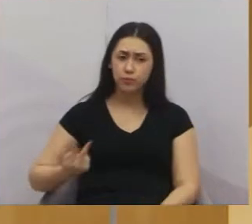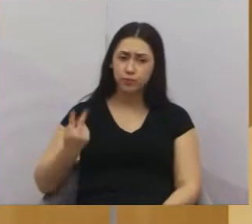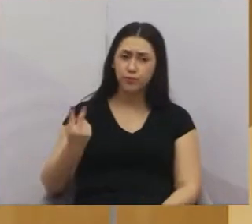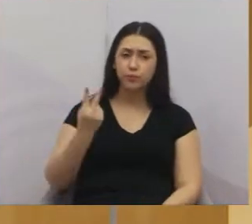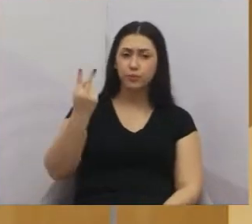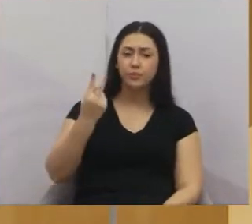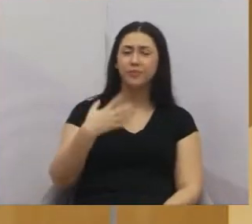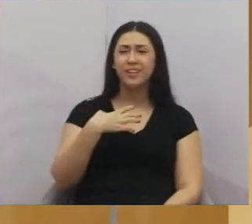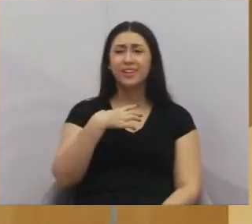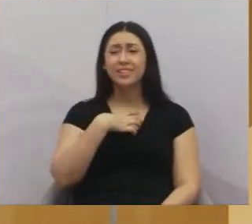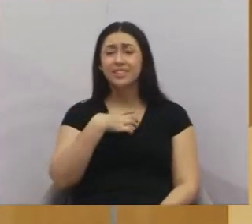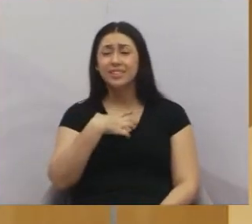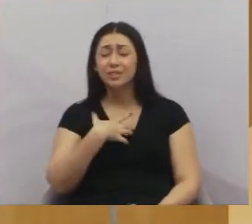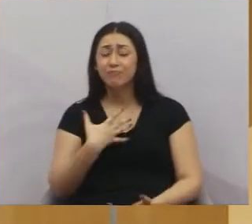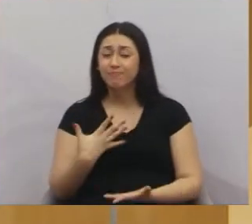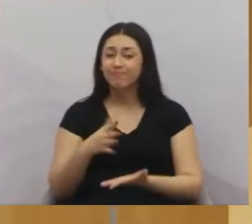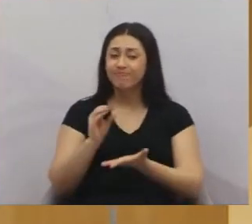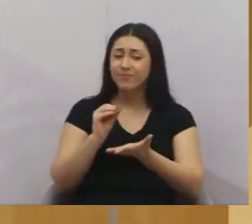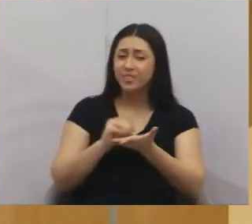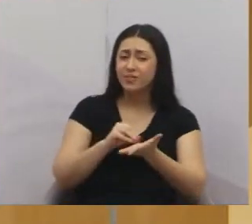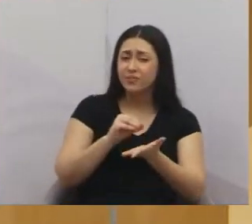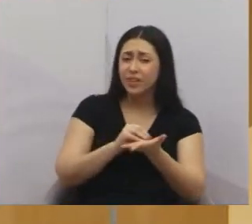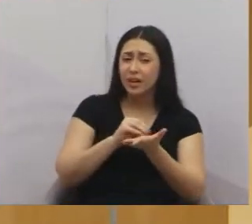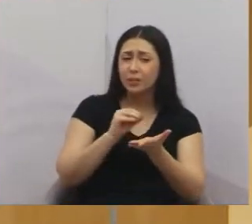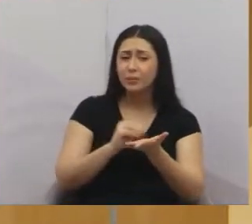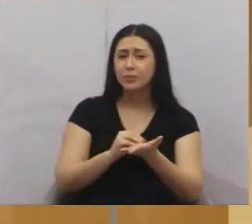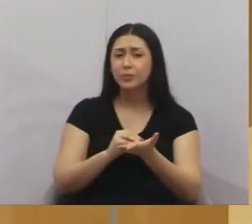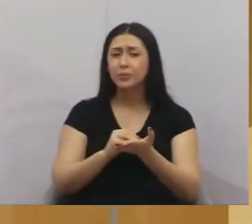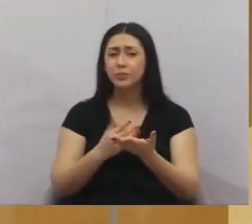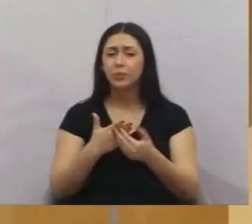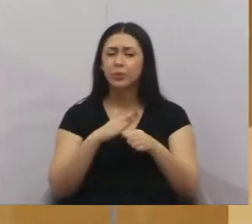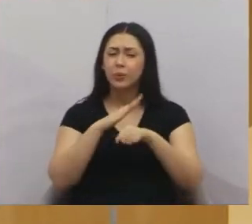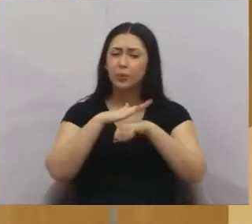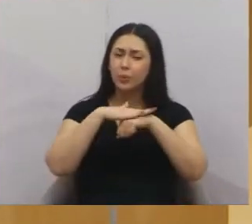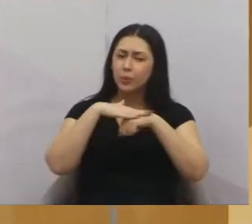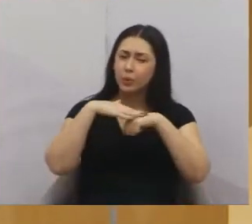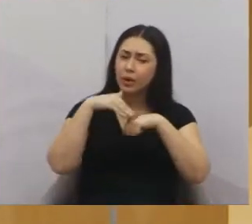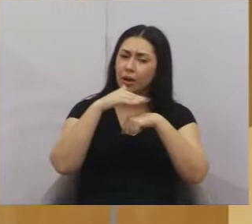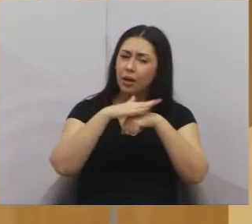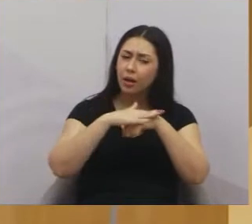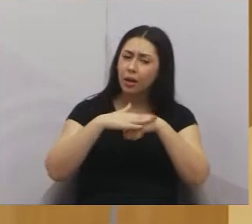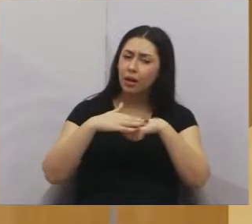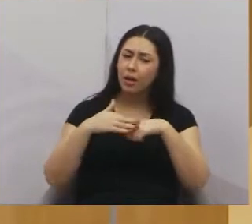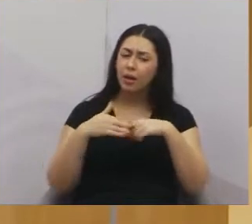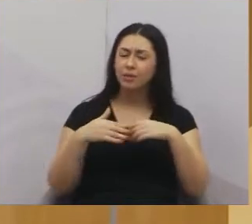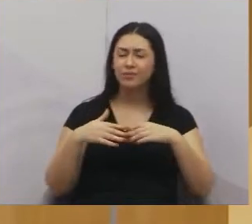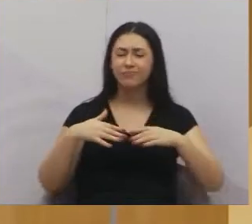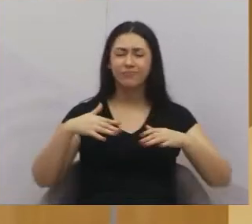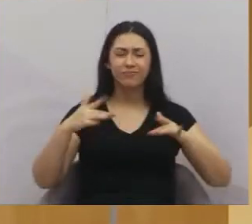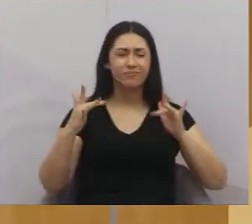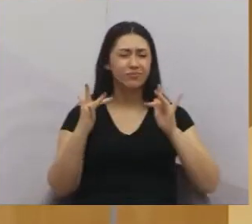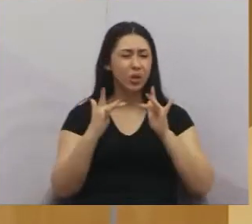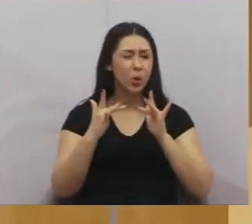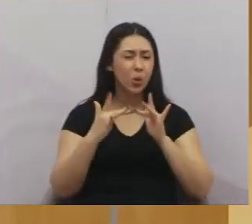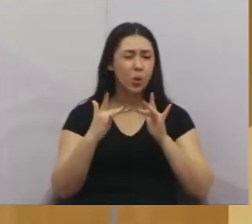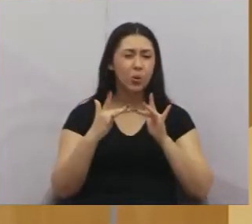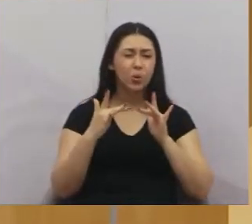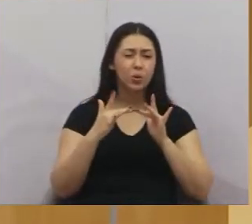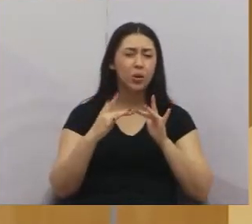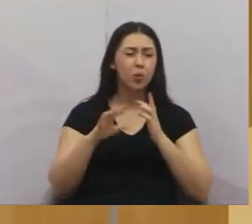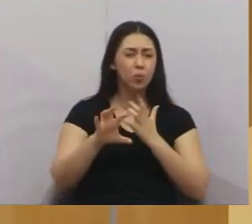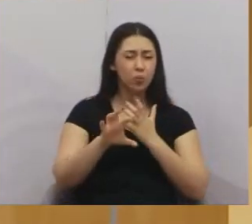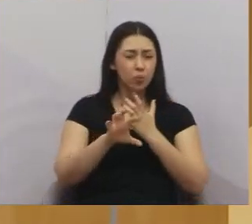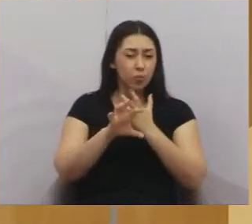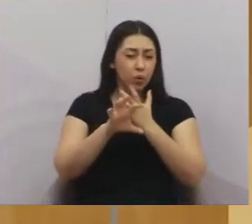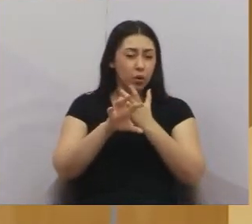senti falta nesse plano de um carinho, de uma aproximação, não